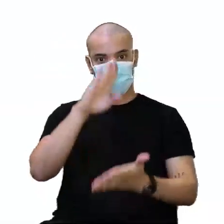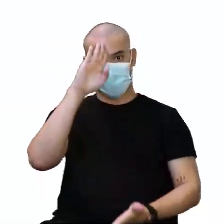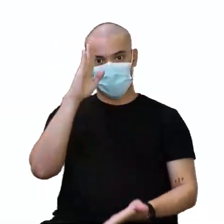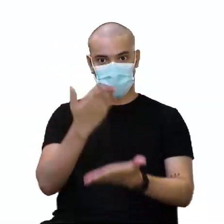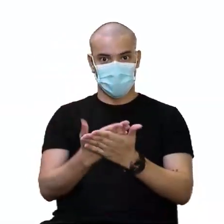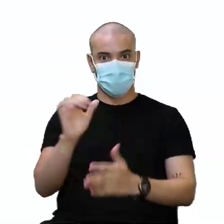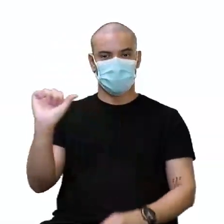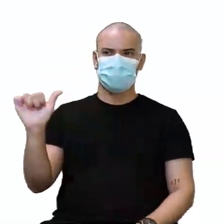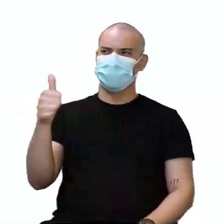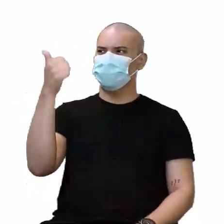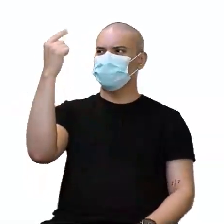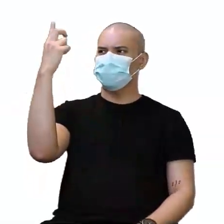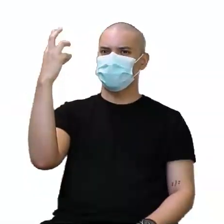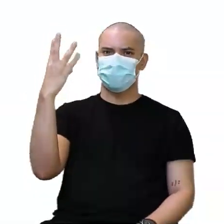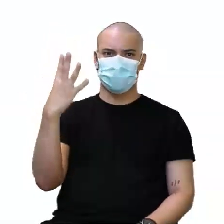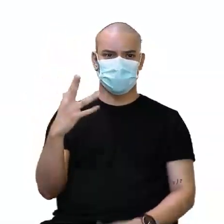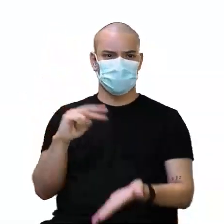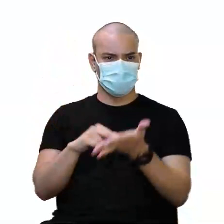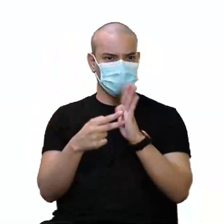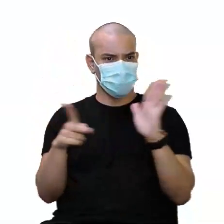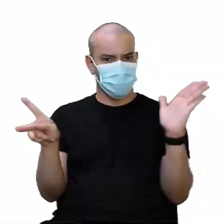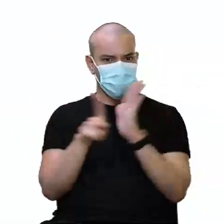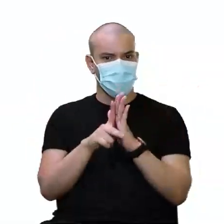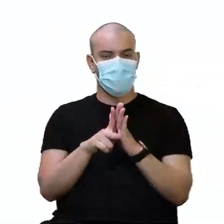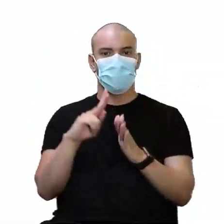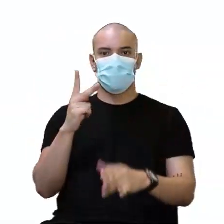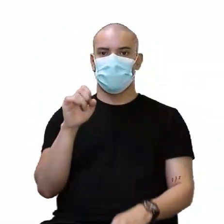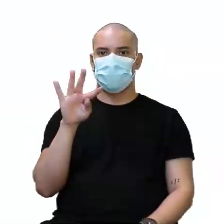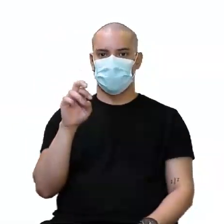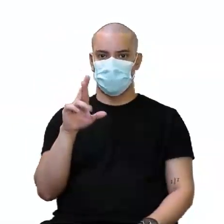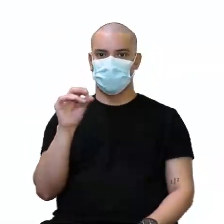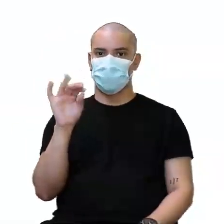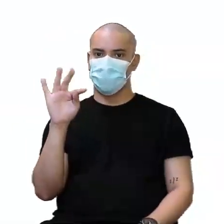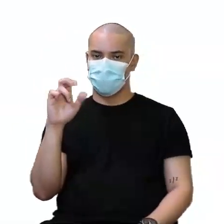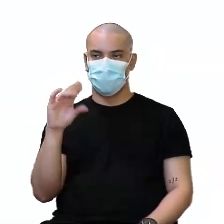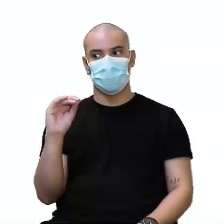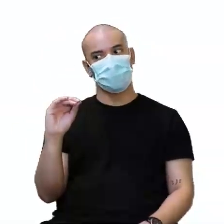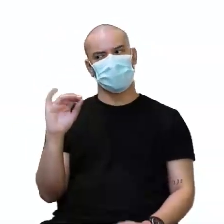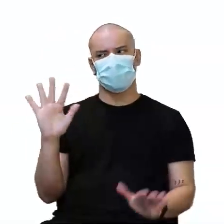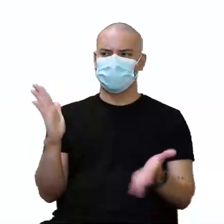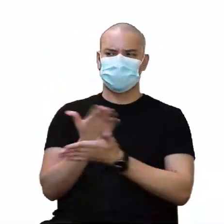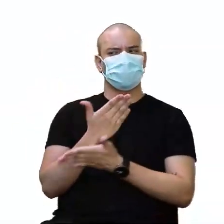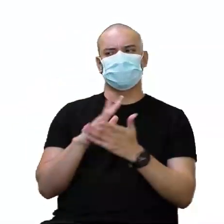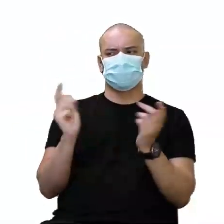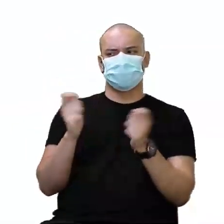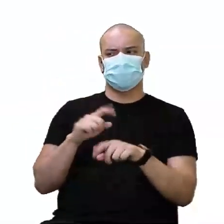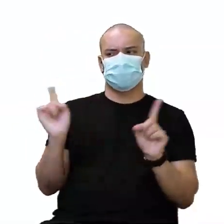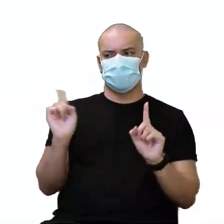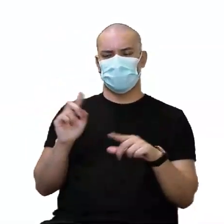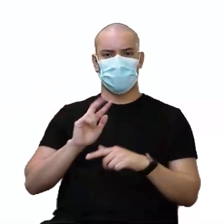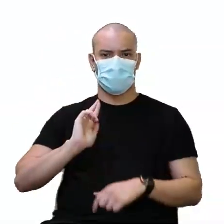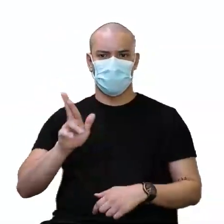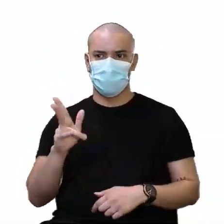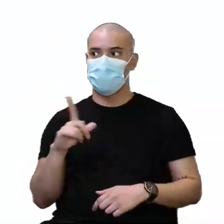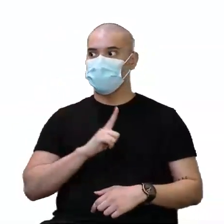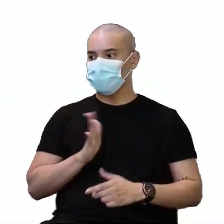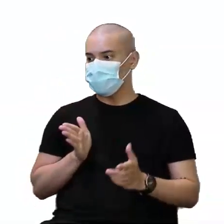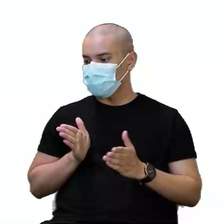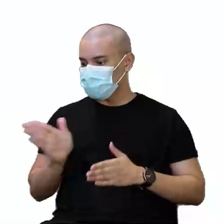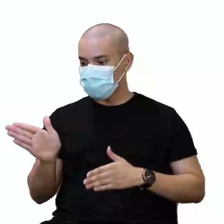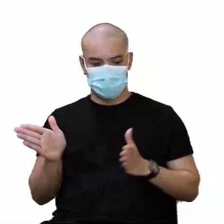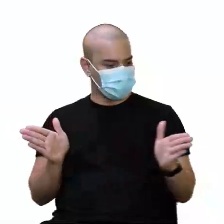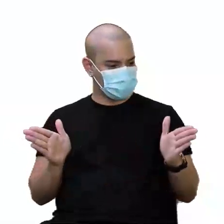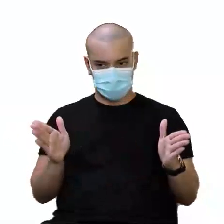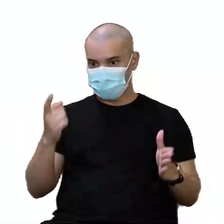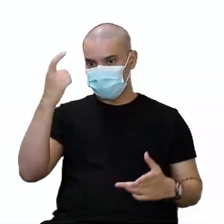que os primeiros organismos eram de fato heterotróficos, outros acreditavam que eles eram autotróficos. Existem essas duas linhas